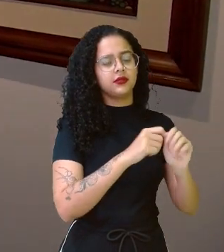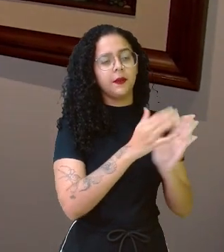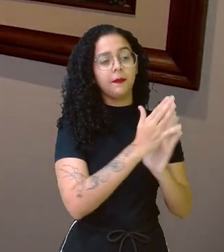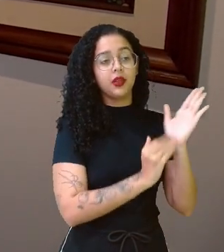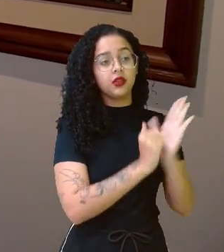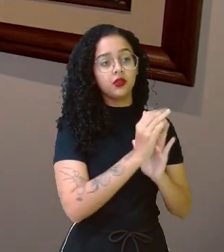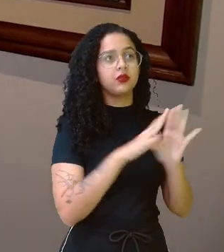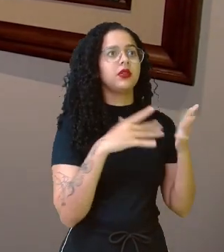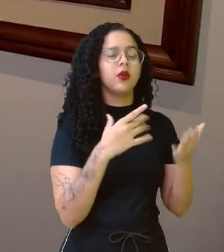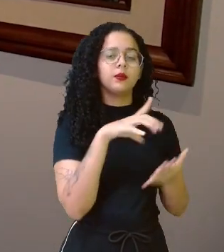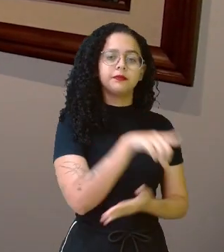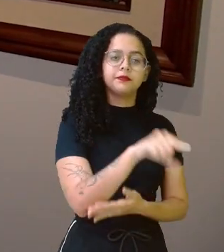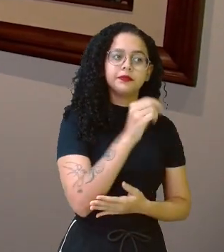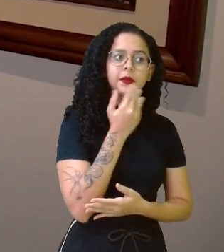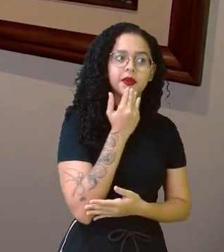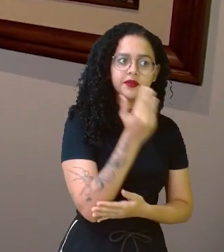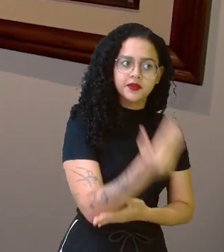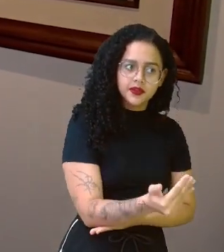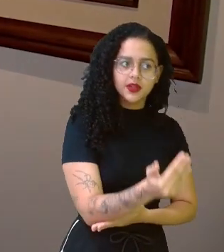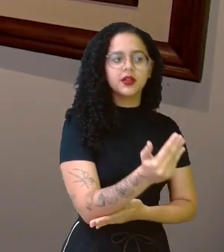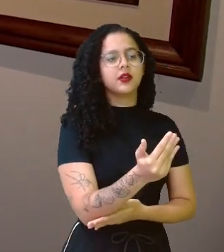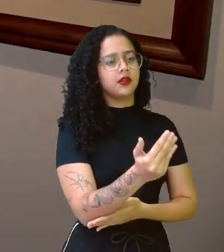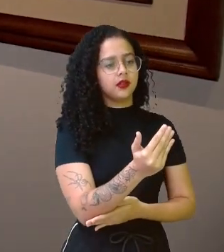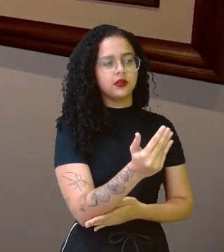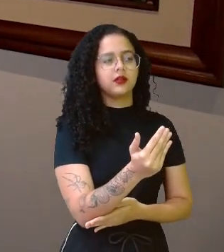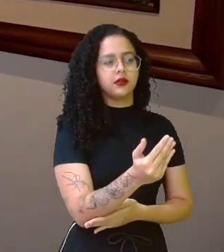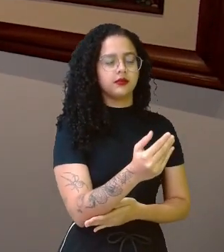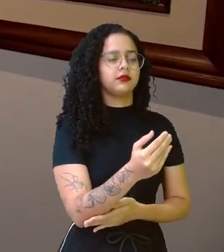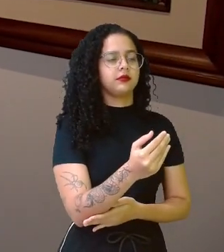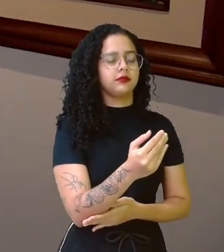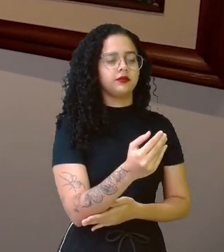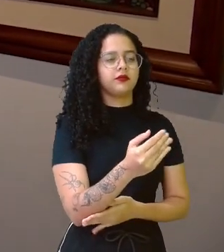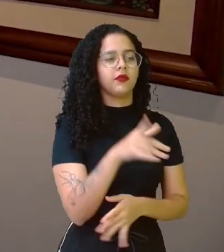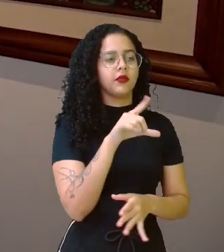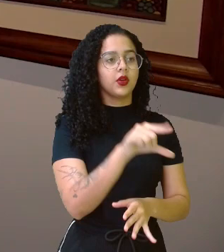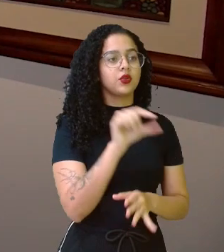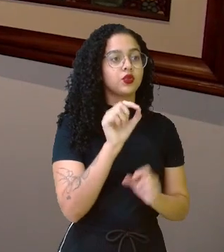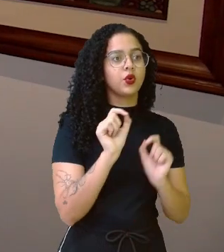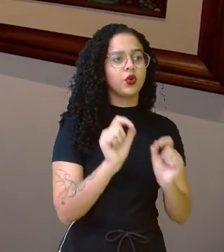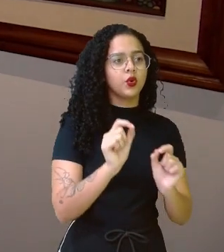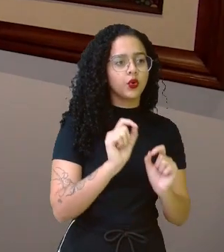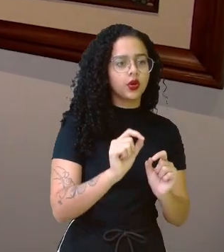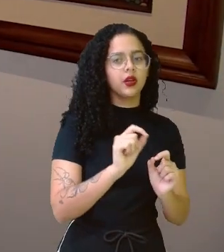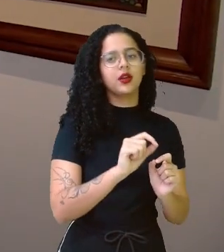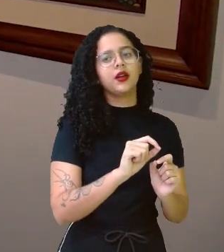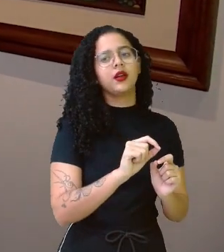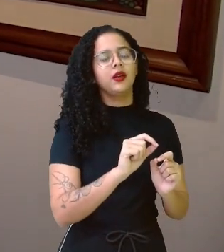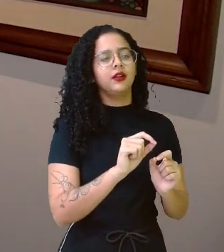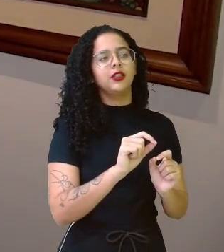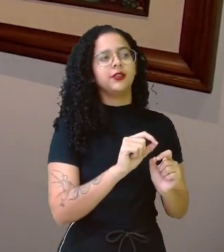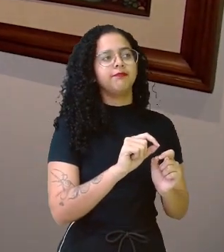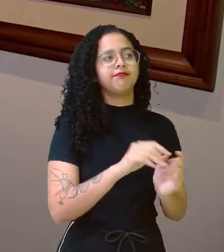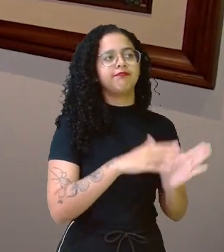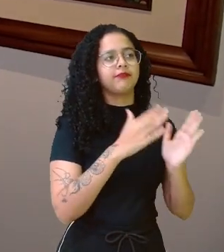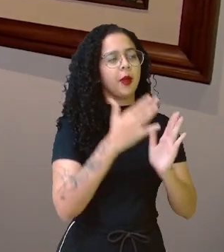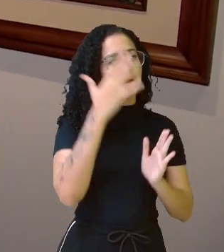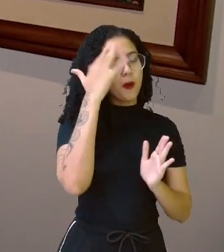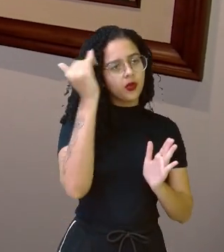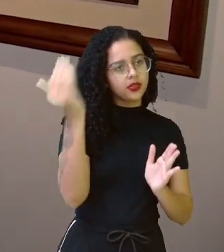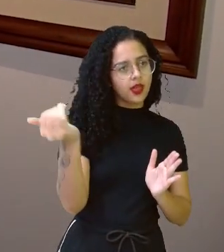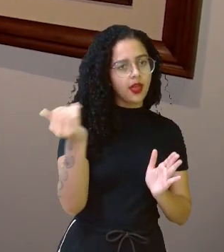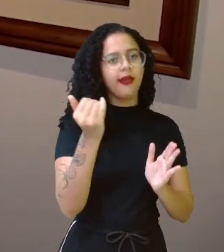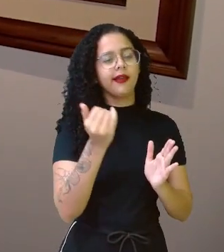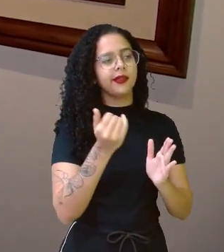faz uma opção, né, por estética, perfeito, né, por um viés moderno mesmo, de cores vibrantes, né,